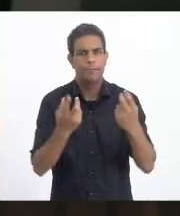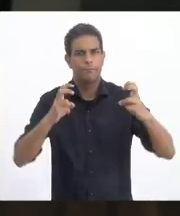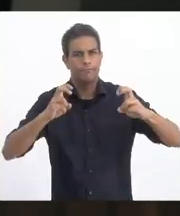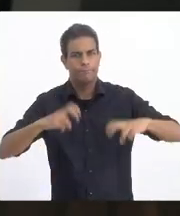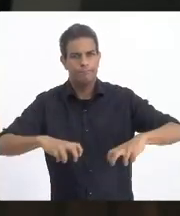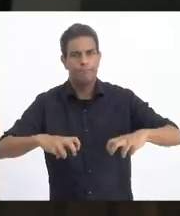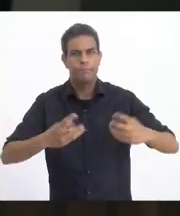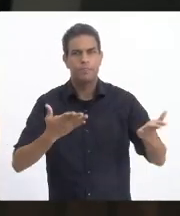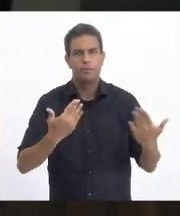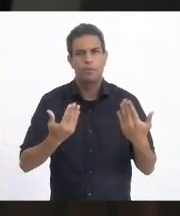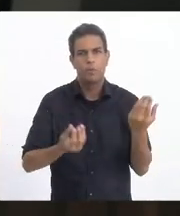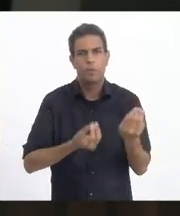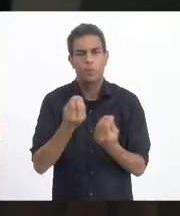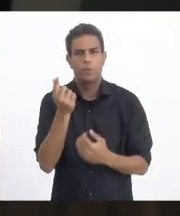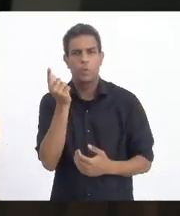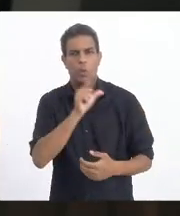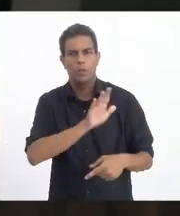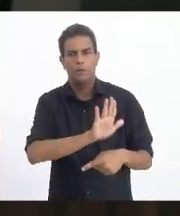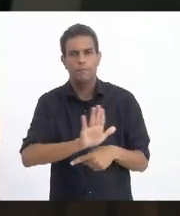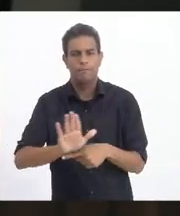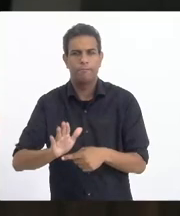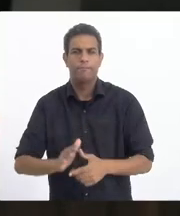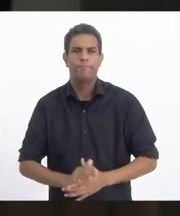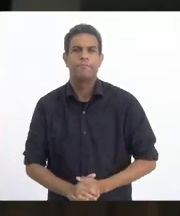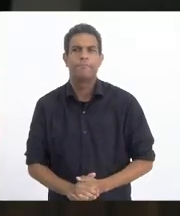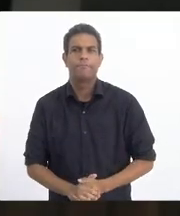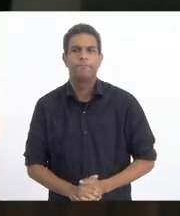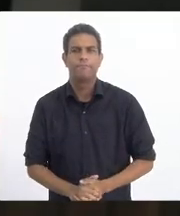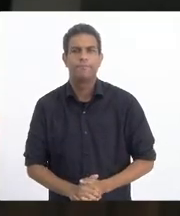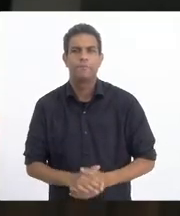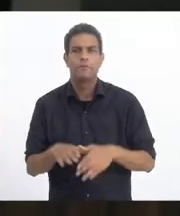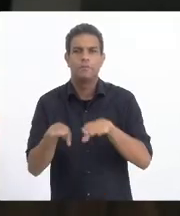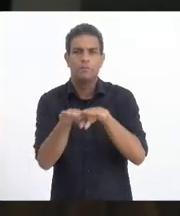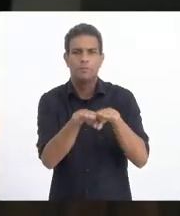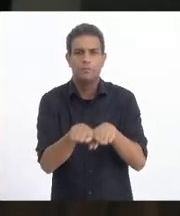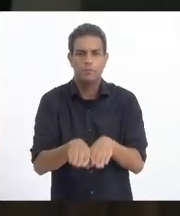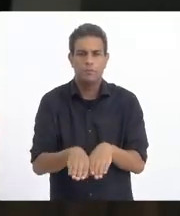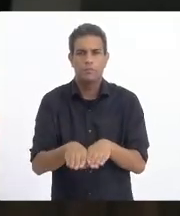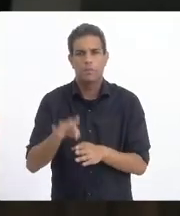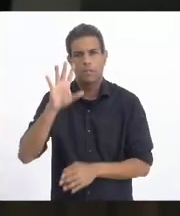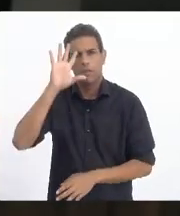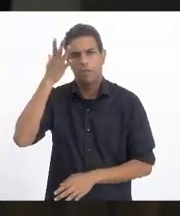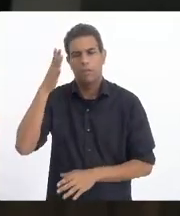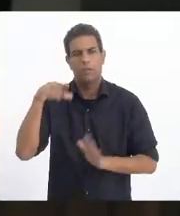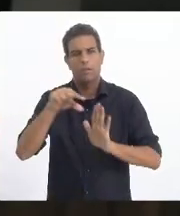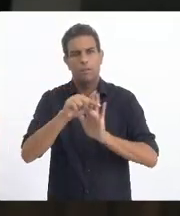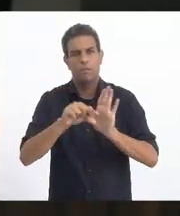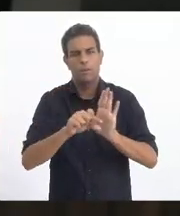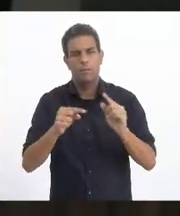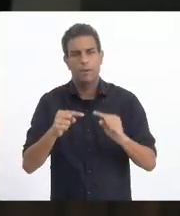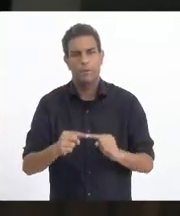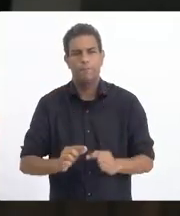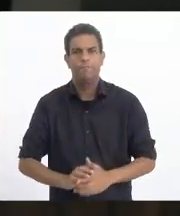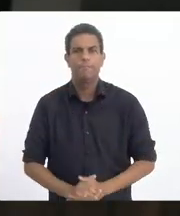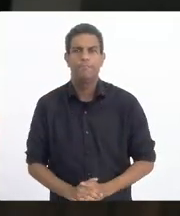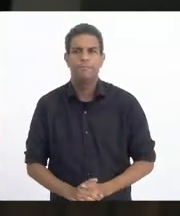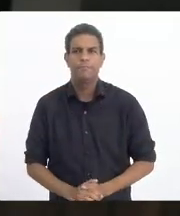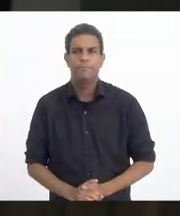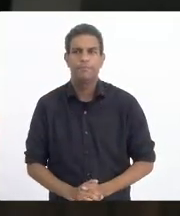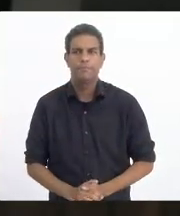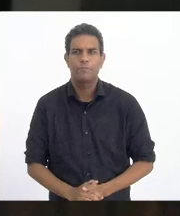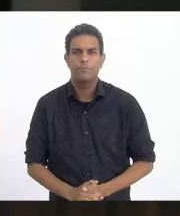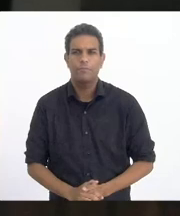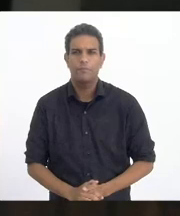secretário e vamos tentar achar uma saída. Paridade e integralidade está resolvido. Pode ser que também não seja já nesse